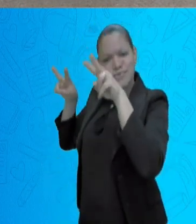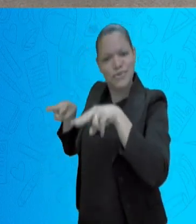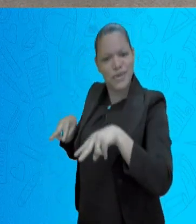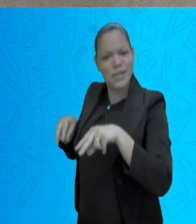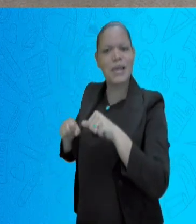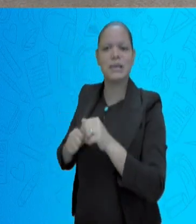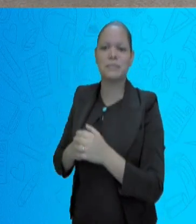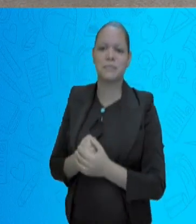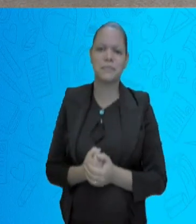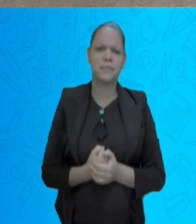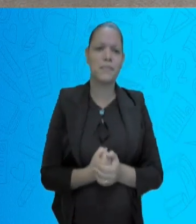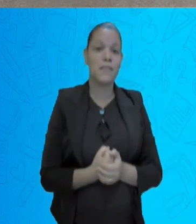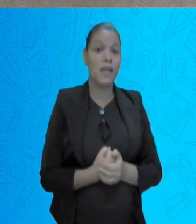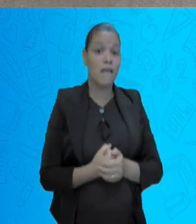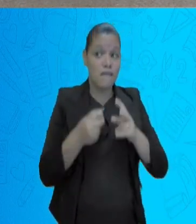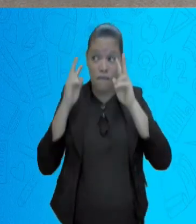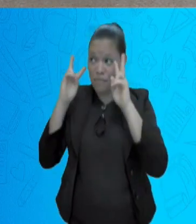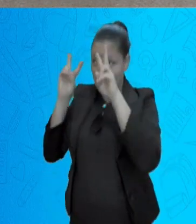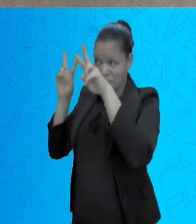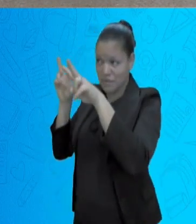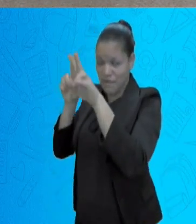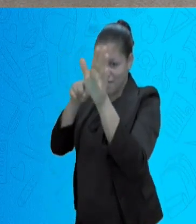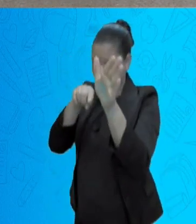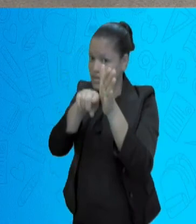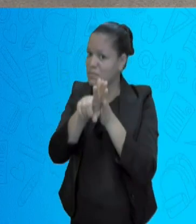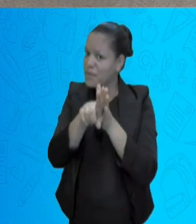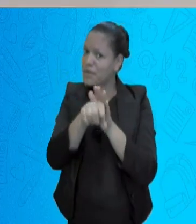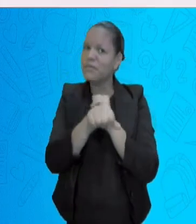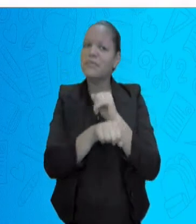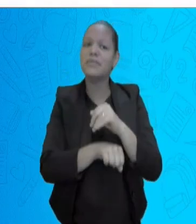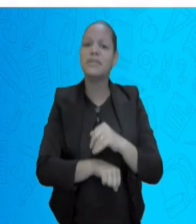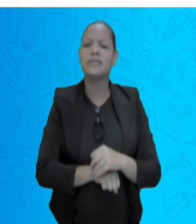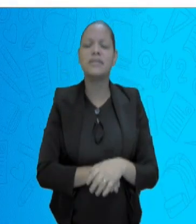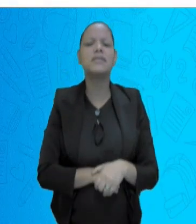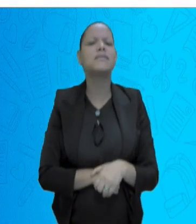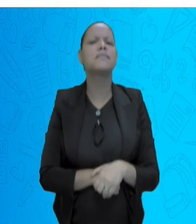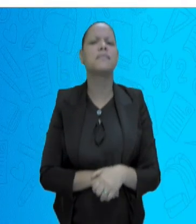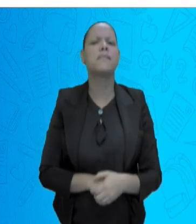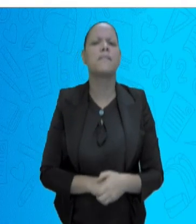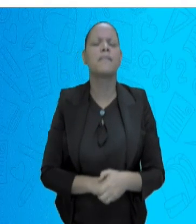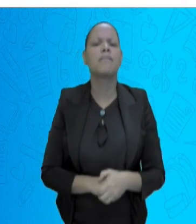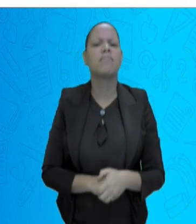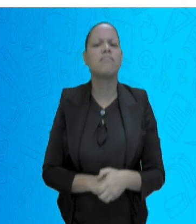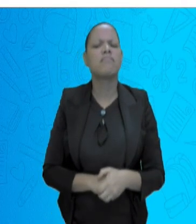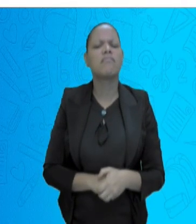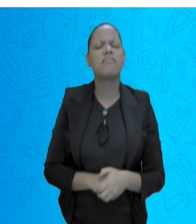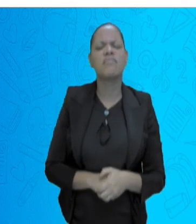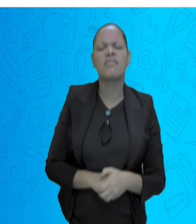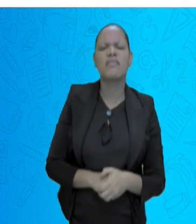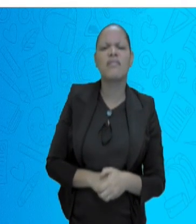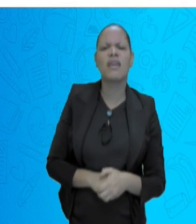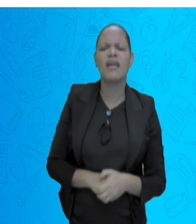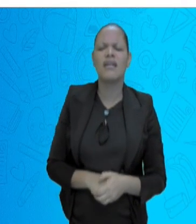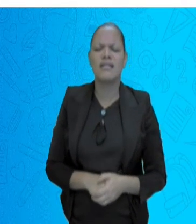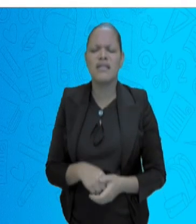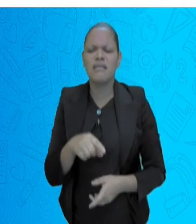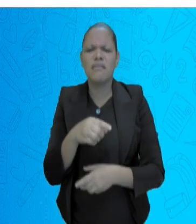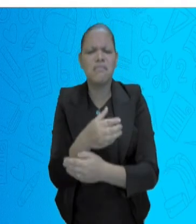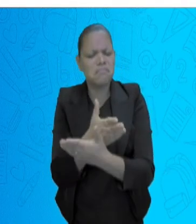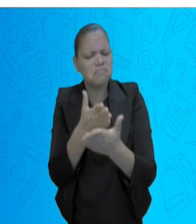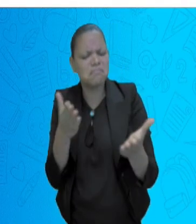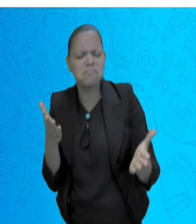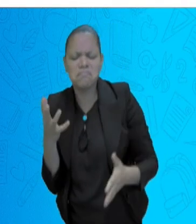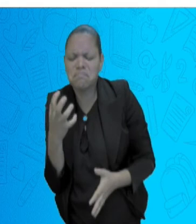essa organização de ideias. Vamos à primeira, ó. Você está sentindo diferença